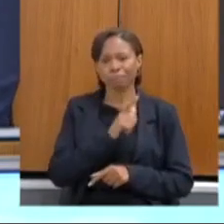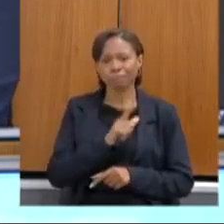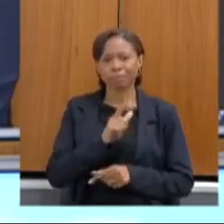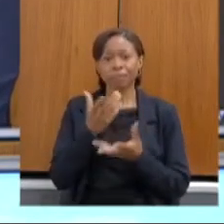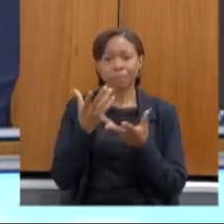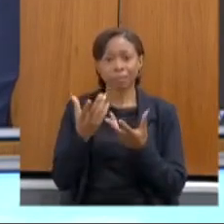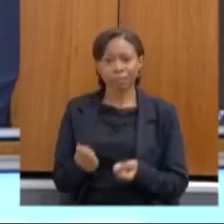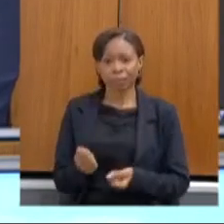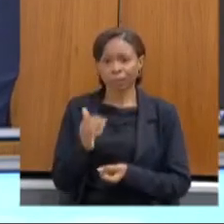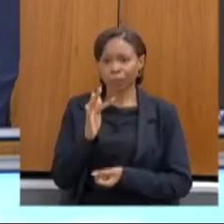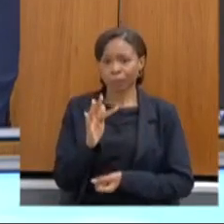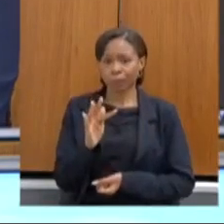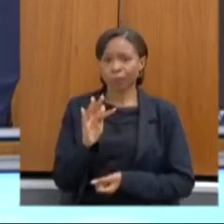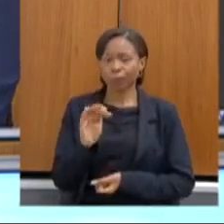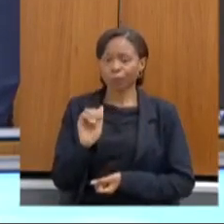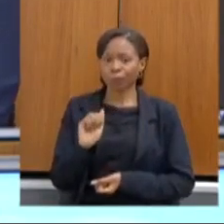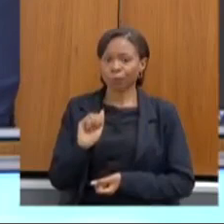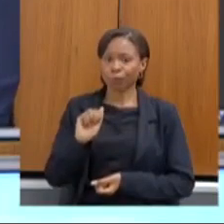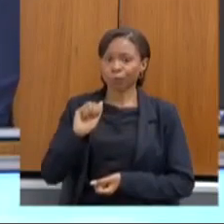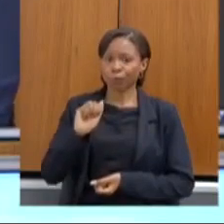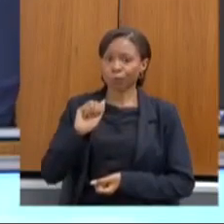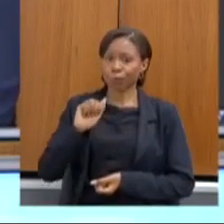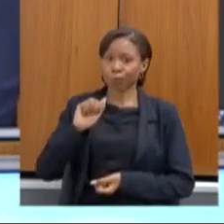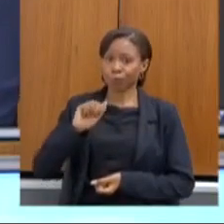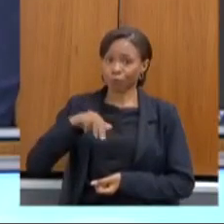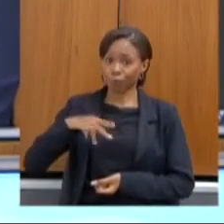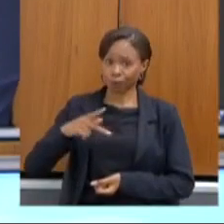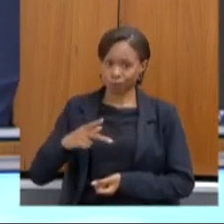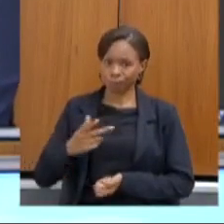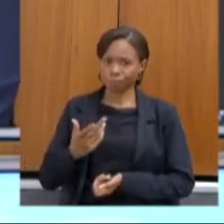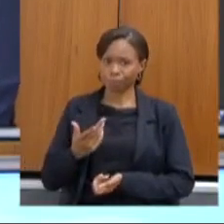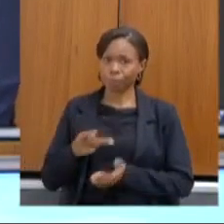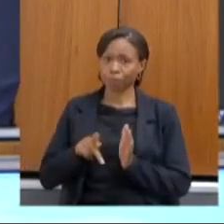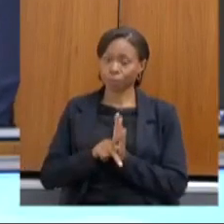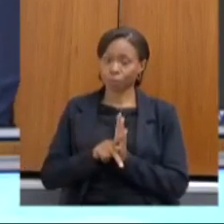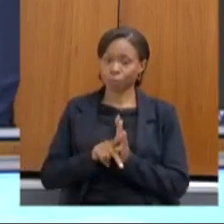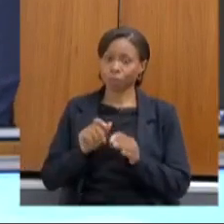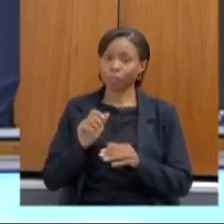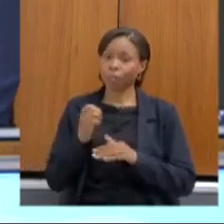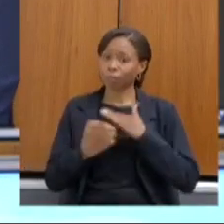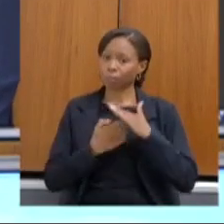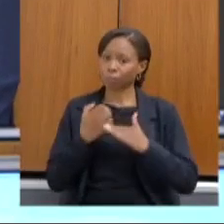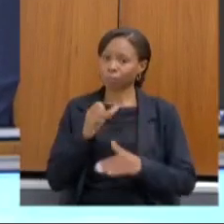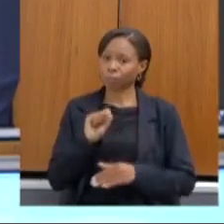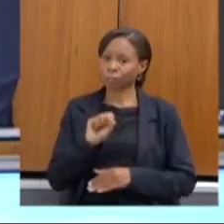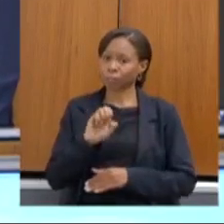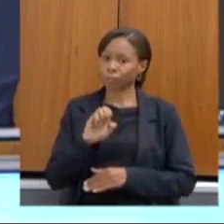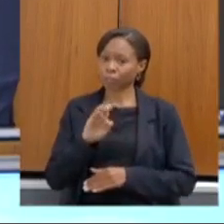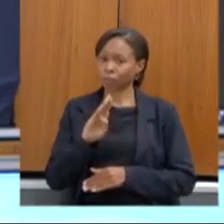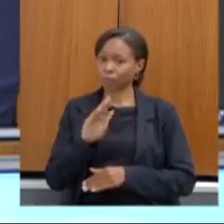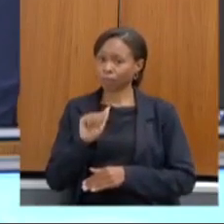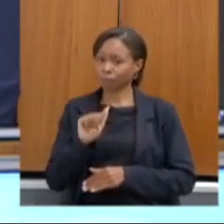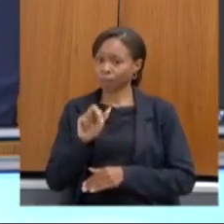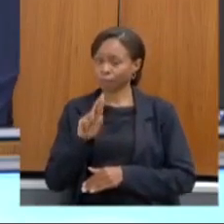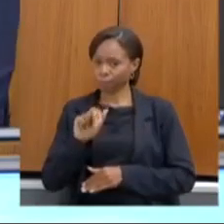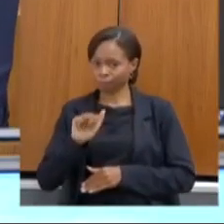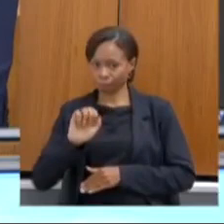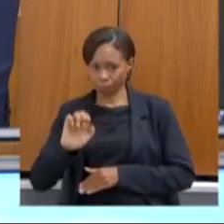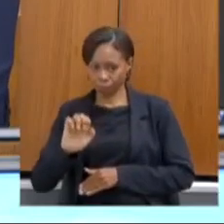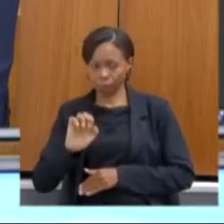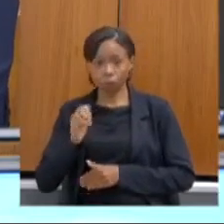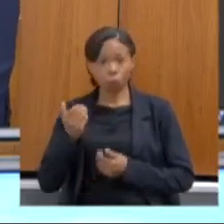de aval da Nike empresa do SEBRAE e hoje o bdmg é o banco que mais